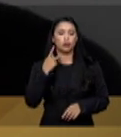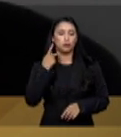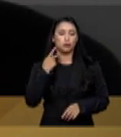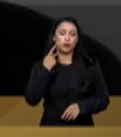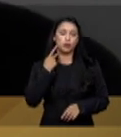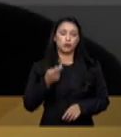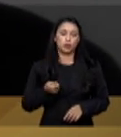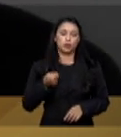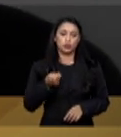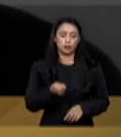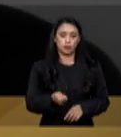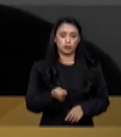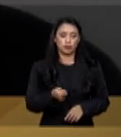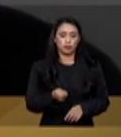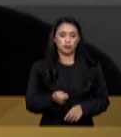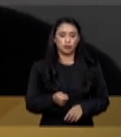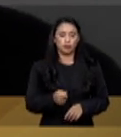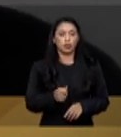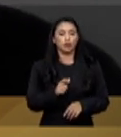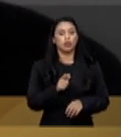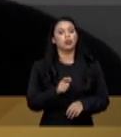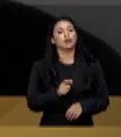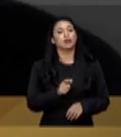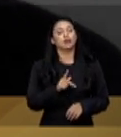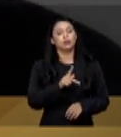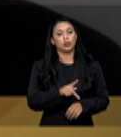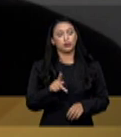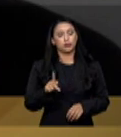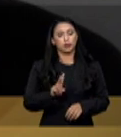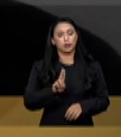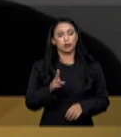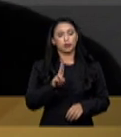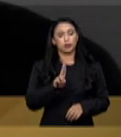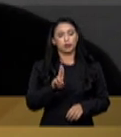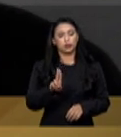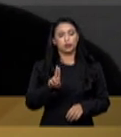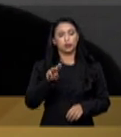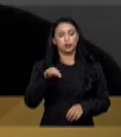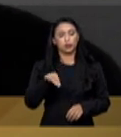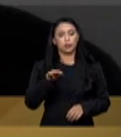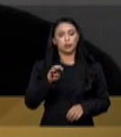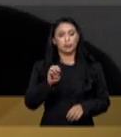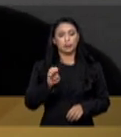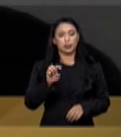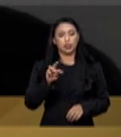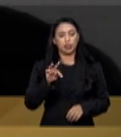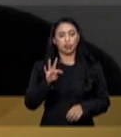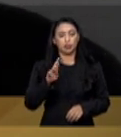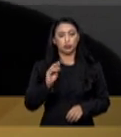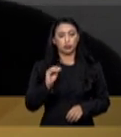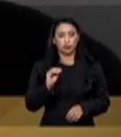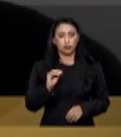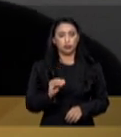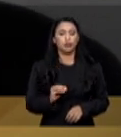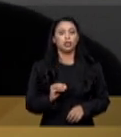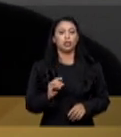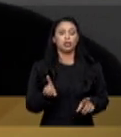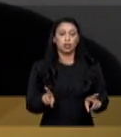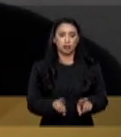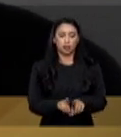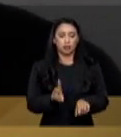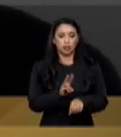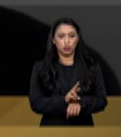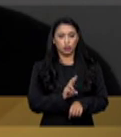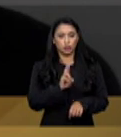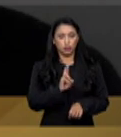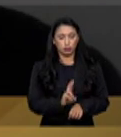vice-procurador-geral da República, professor Humberto Jacques, por videoconferência, e o doutor Cristiano Zanin, que acompanha,